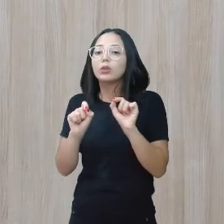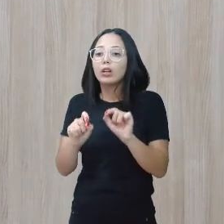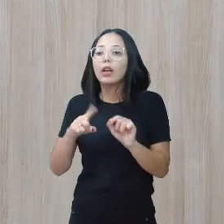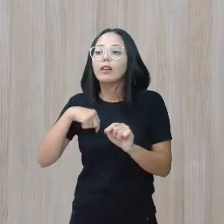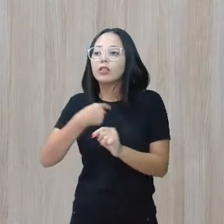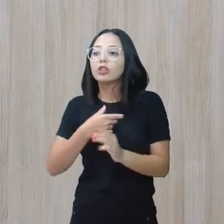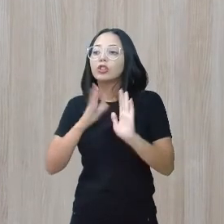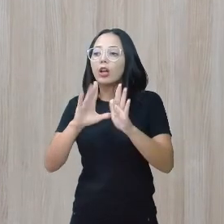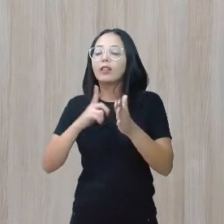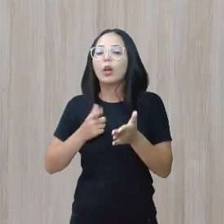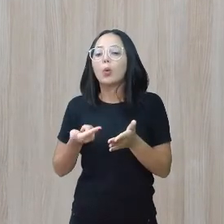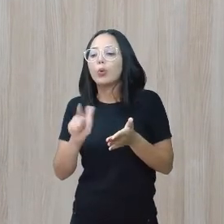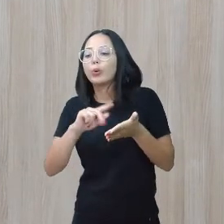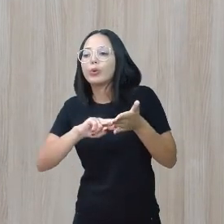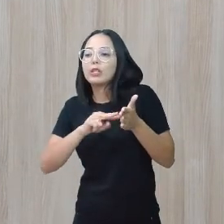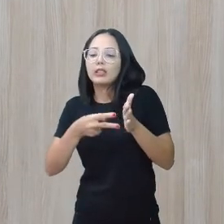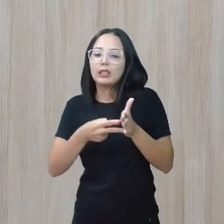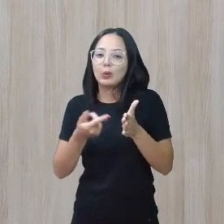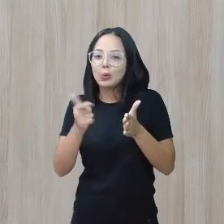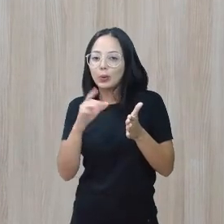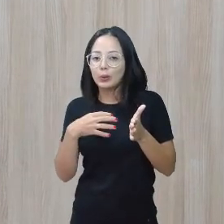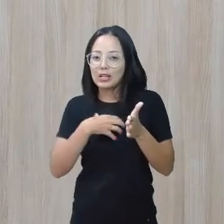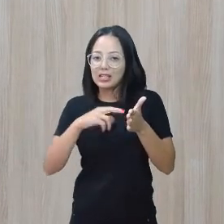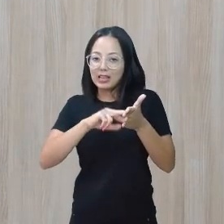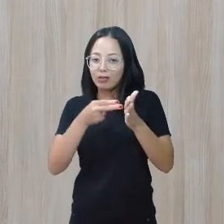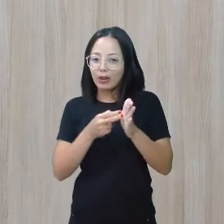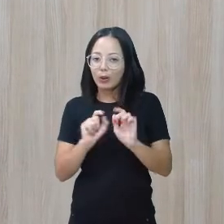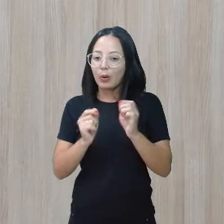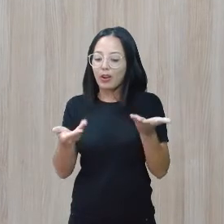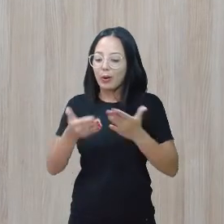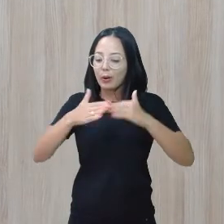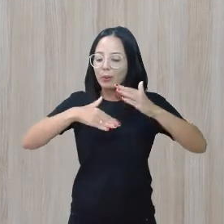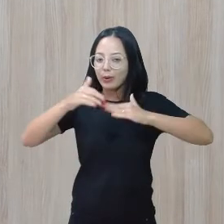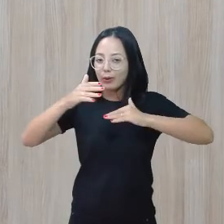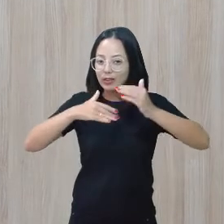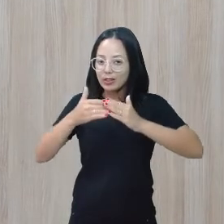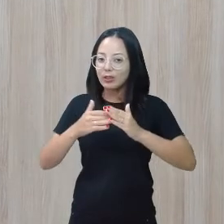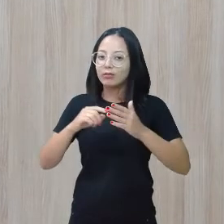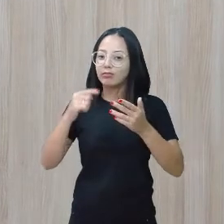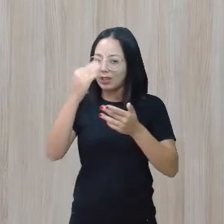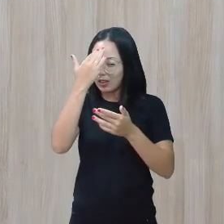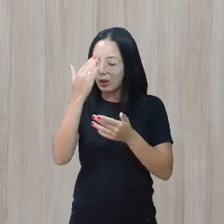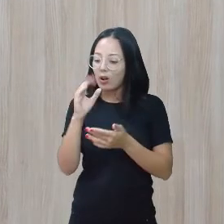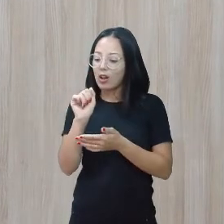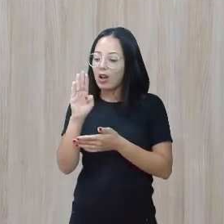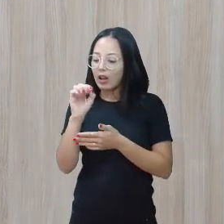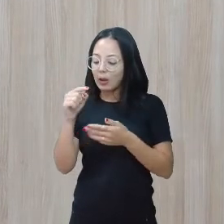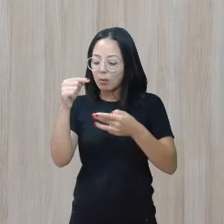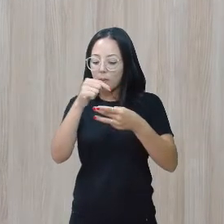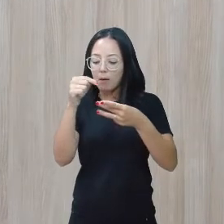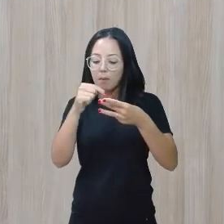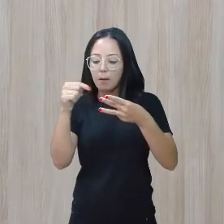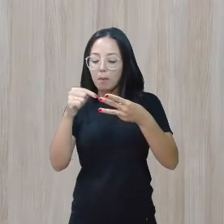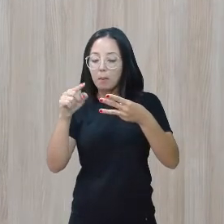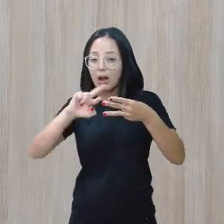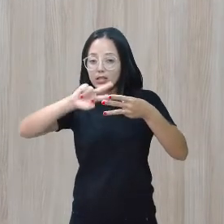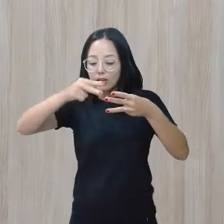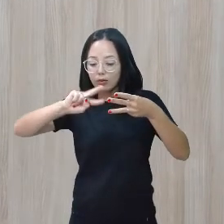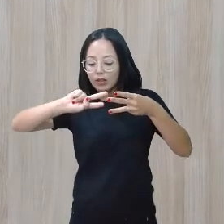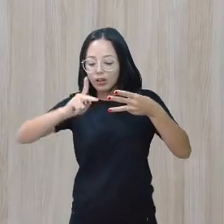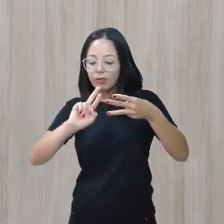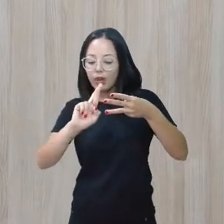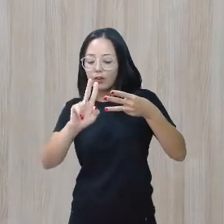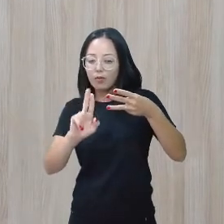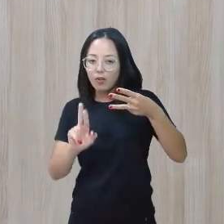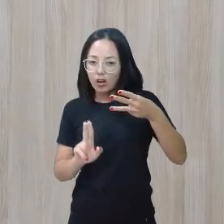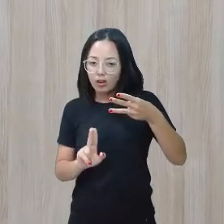já tem um outro sentido, ou seja, o da profissão. Então, a gente já tem cabo empregado em 3 formas distintas de